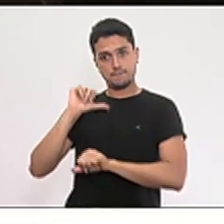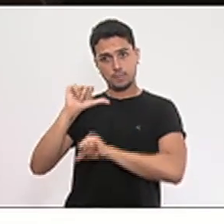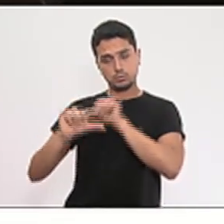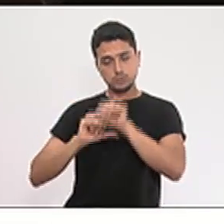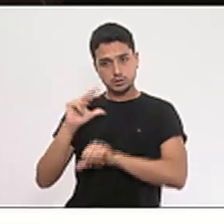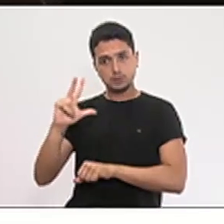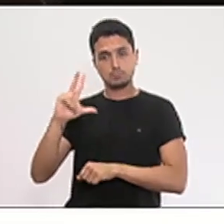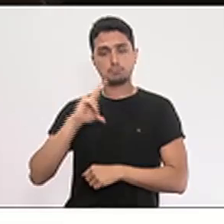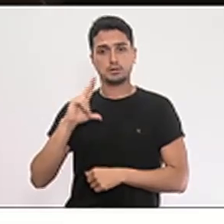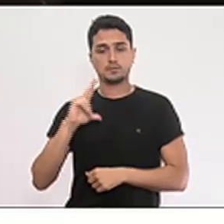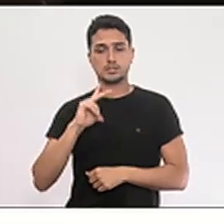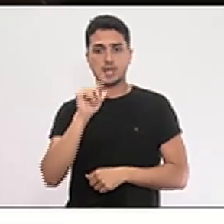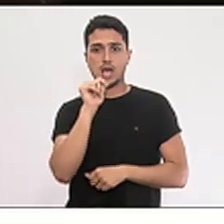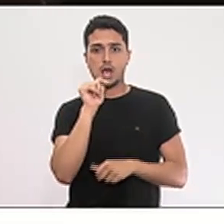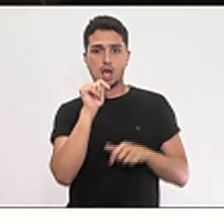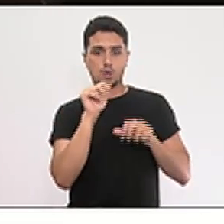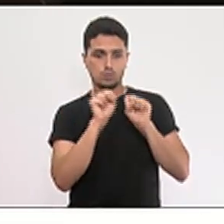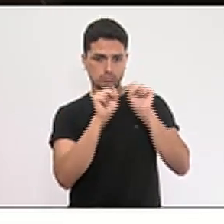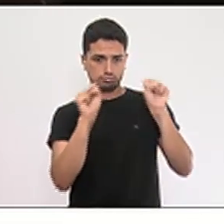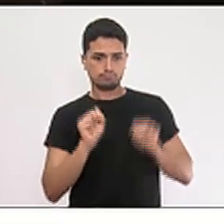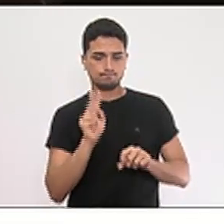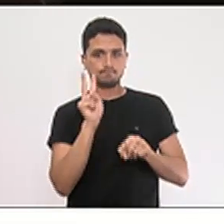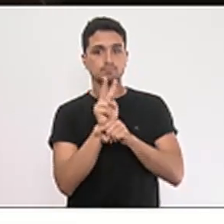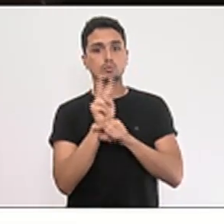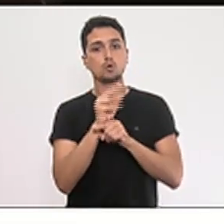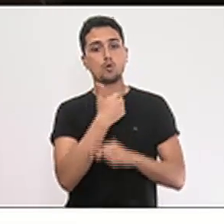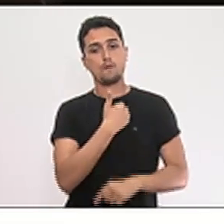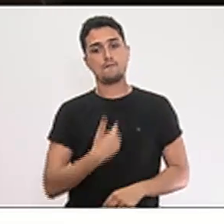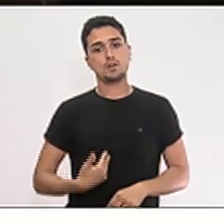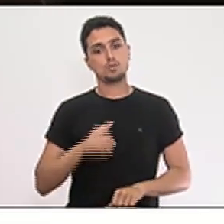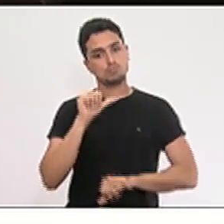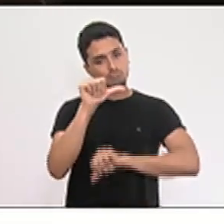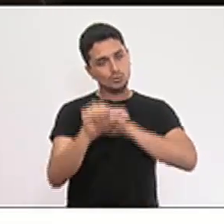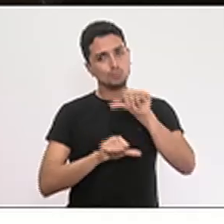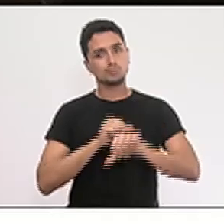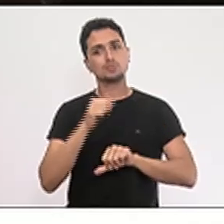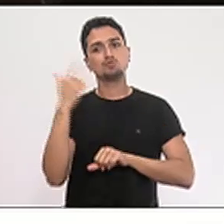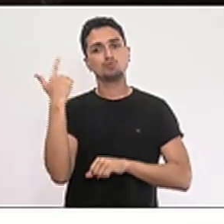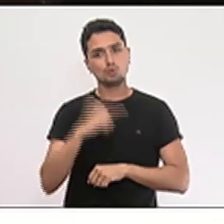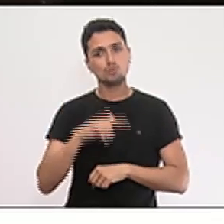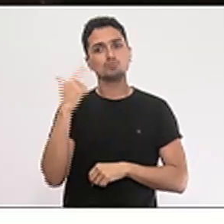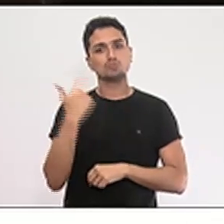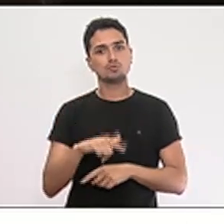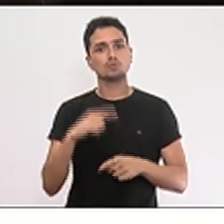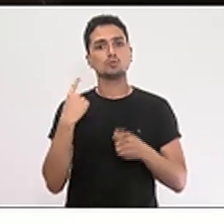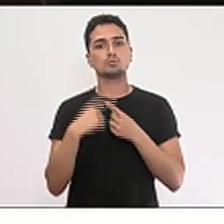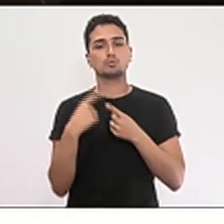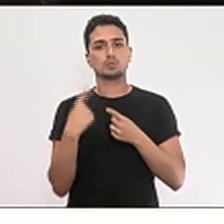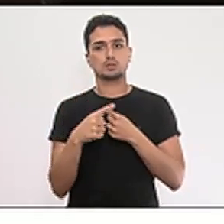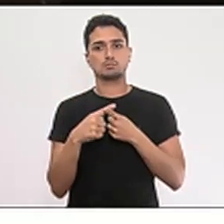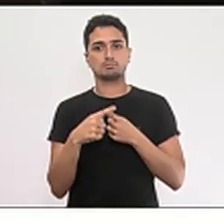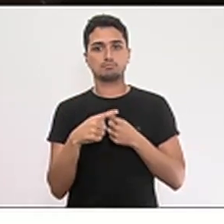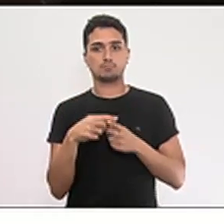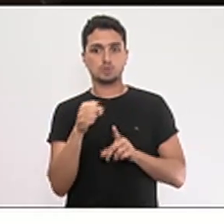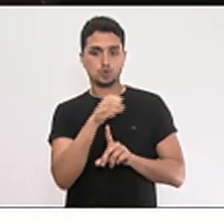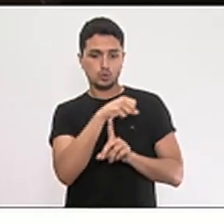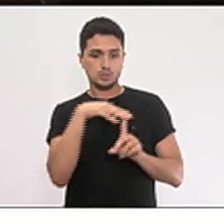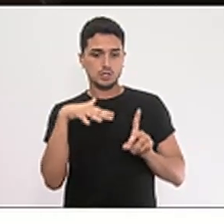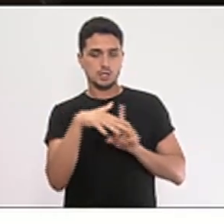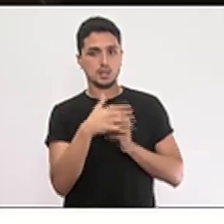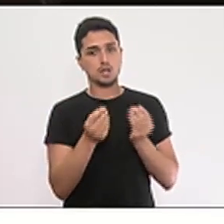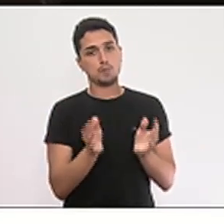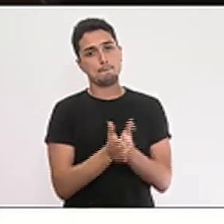que recuperar, teve que reestatizar. Por quê? Por causa do abandono da população de baixa renda.